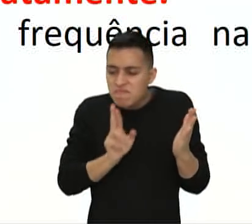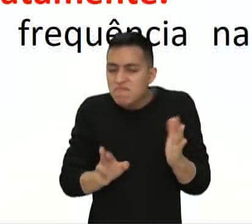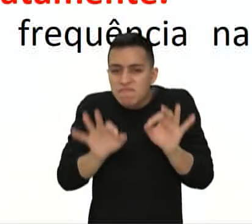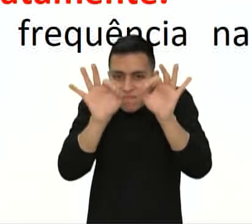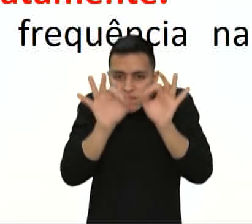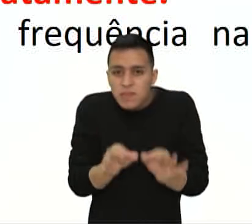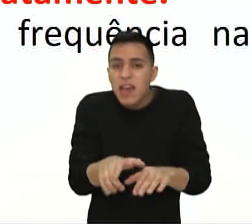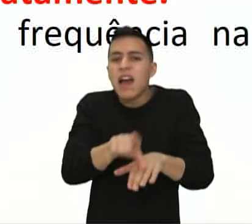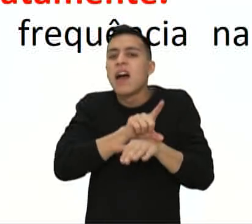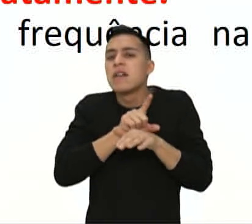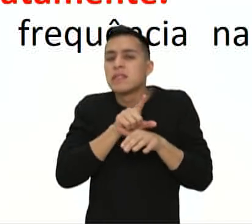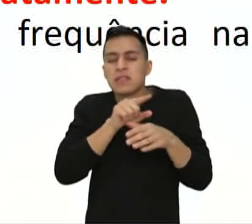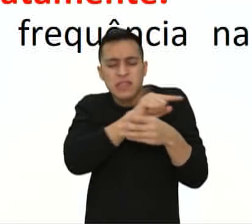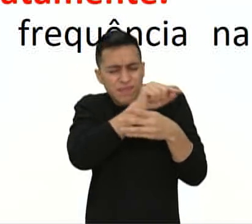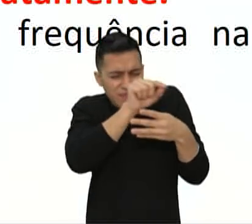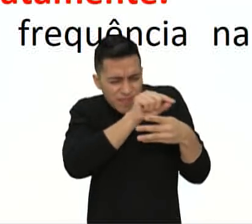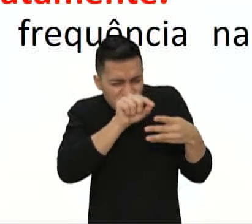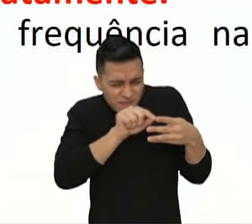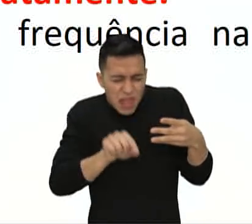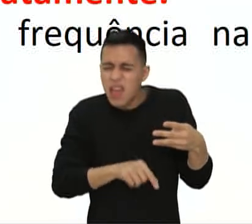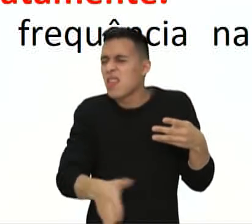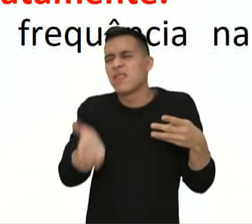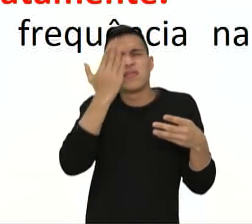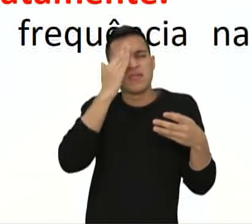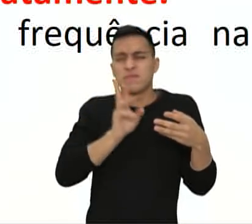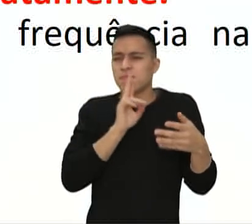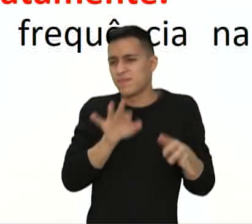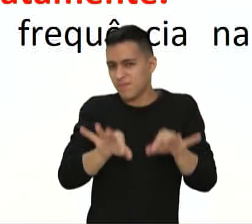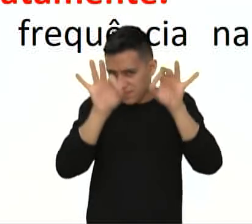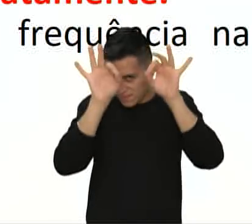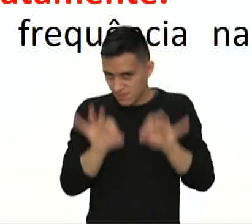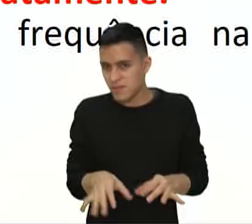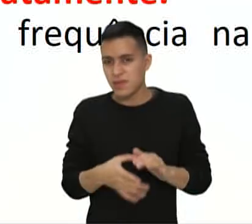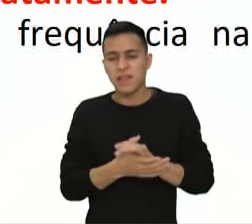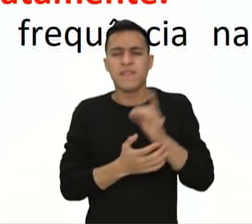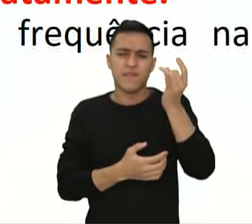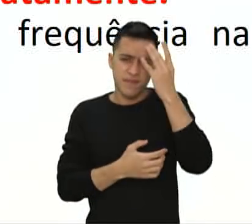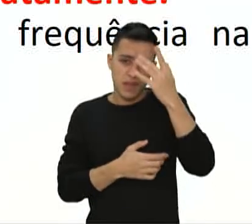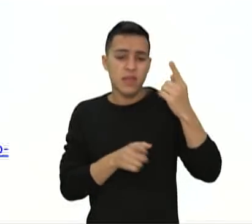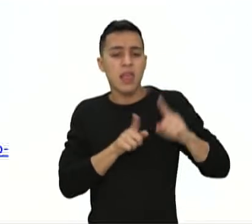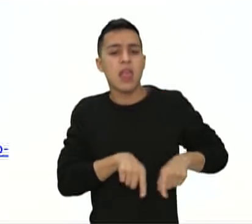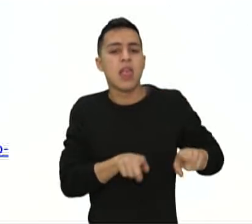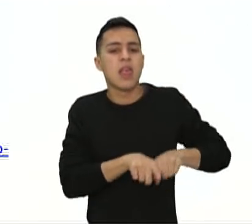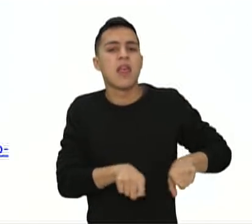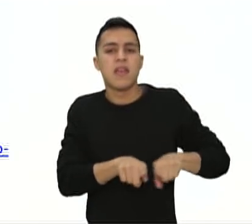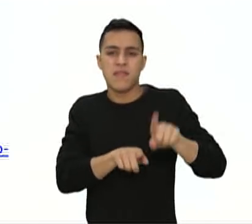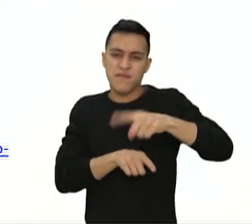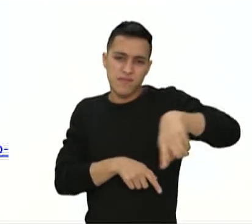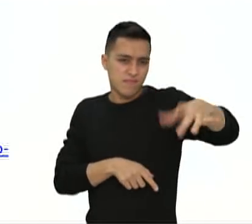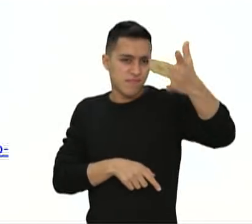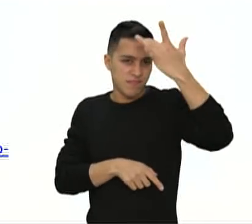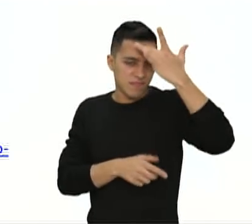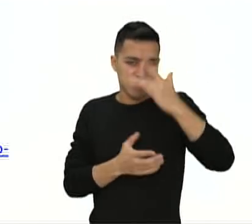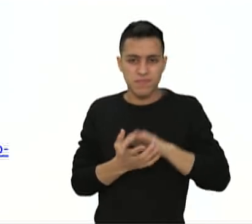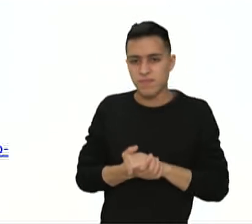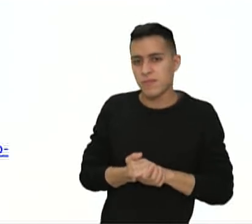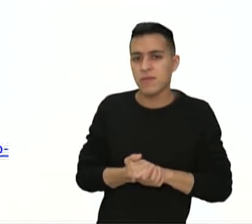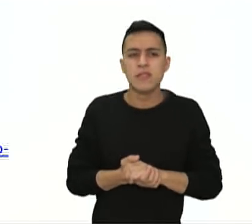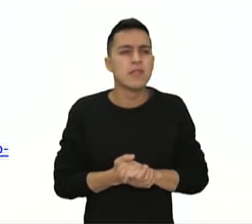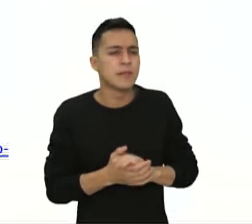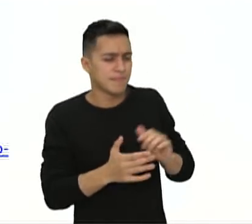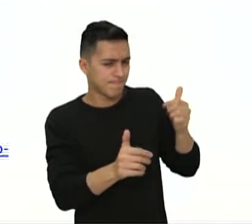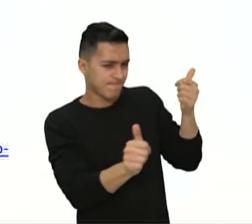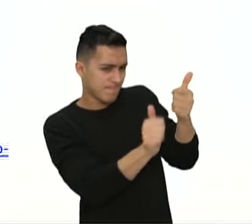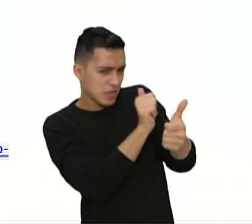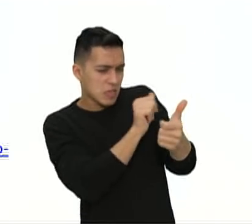até mesmo antes de a gente vir com a resposta correta. Ficou fácil essa de tanto que a gente falou, Assim como todo